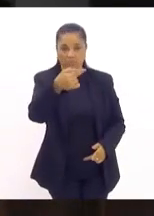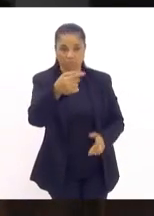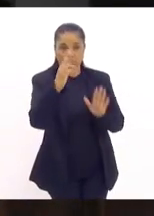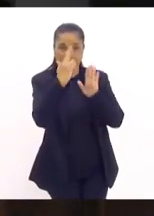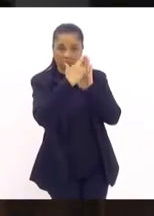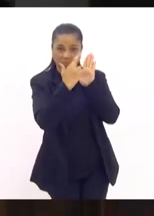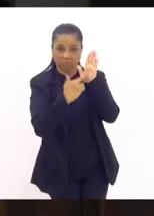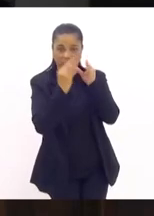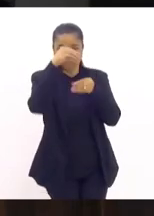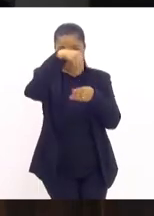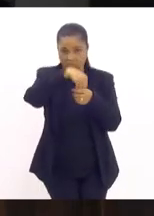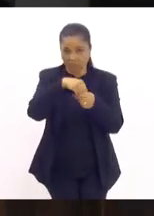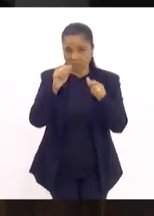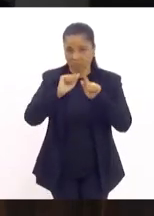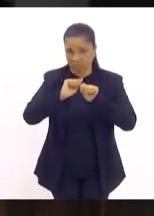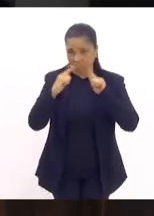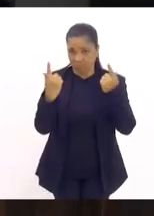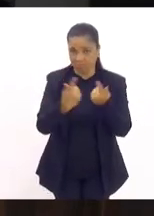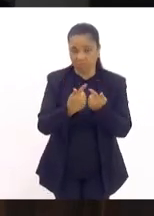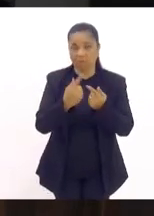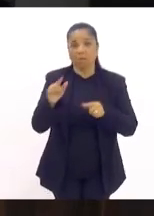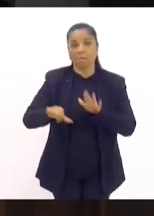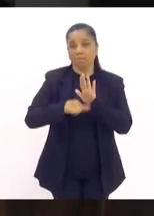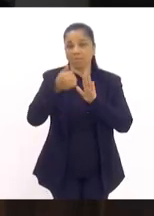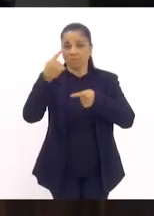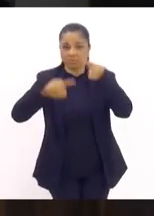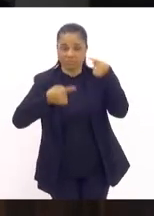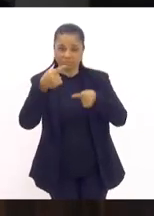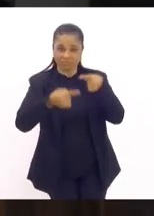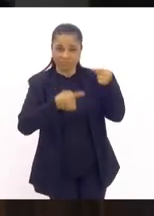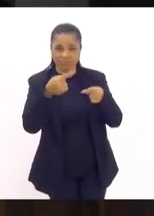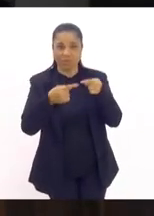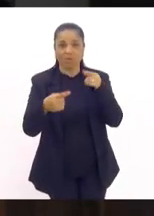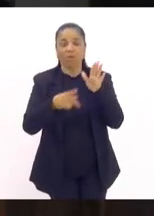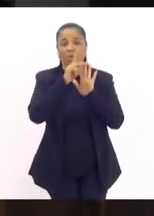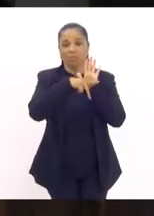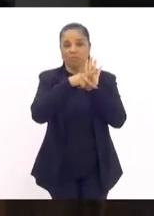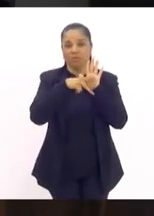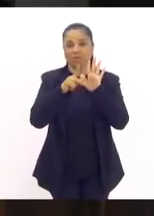em tramitação ordinária em primeira discussão, projeto de lei número